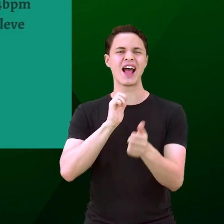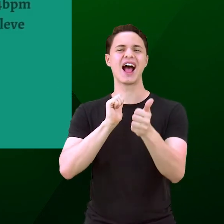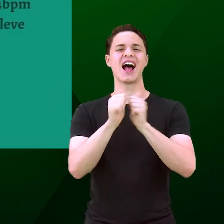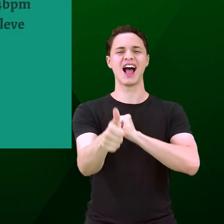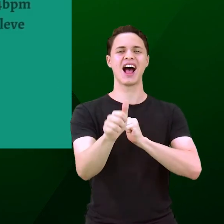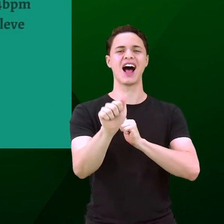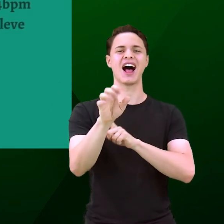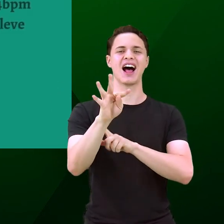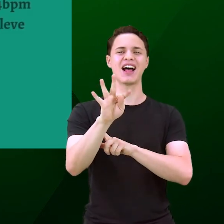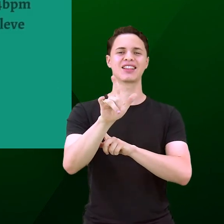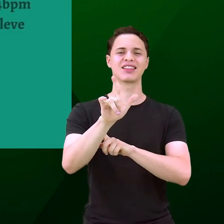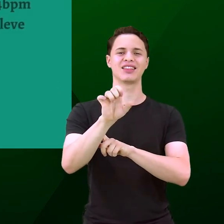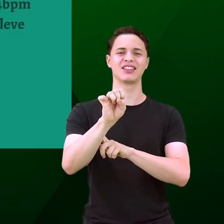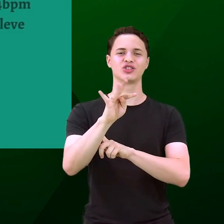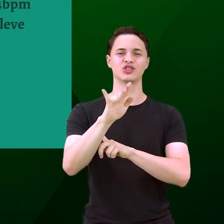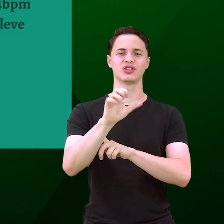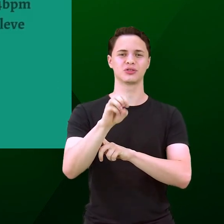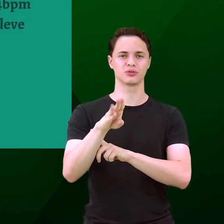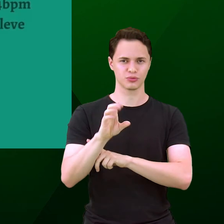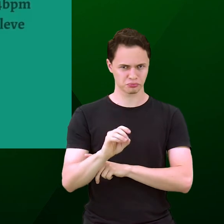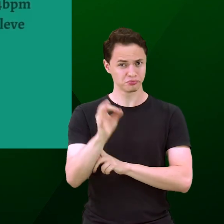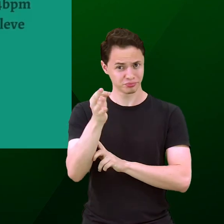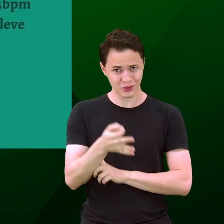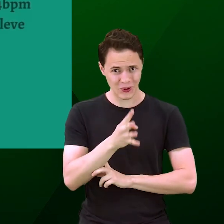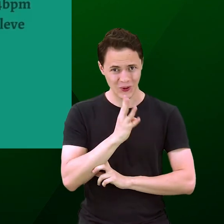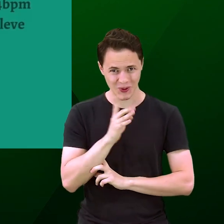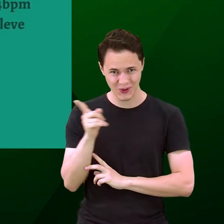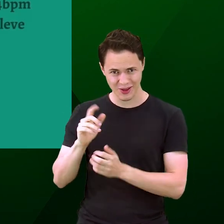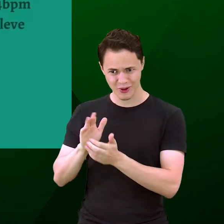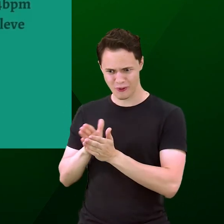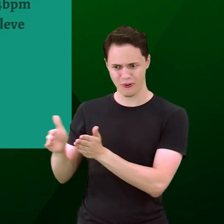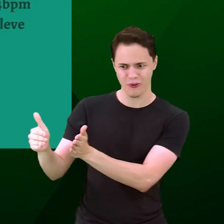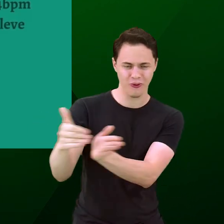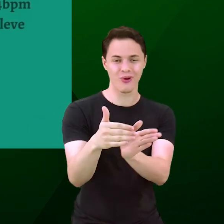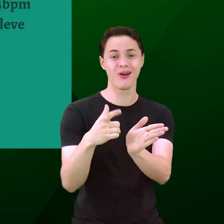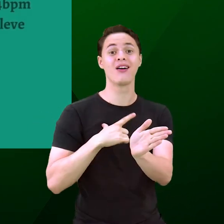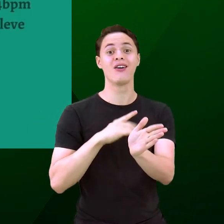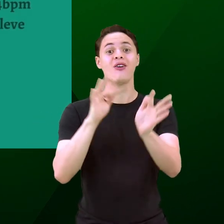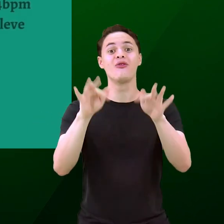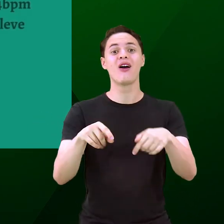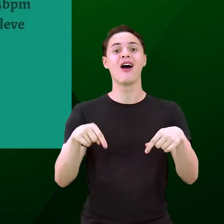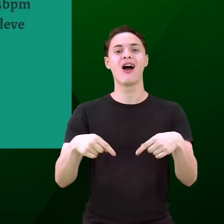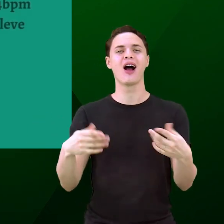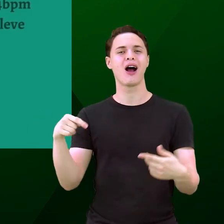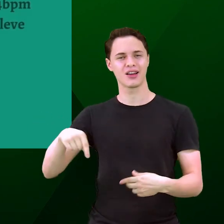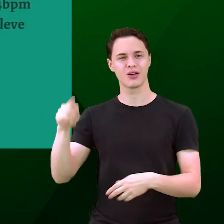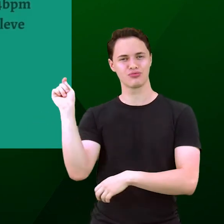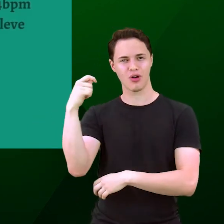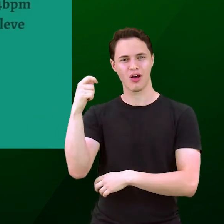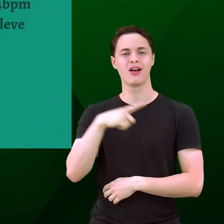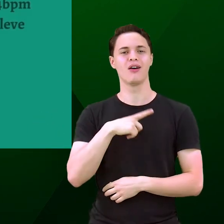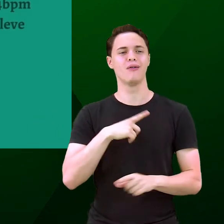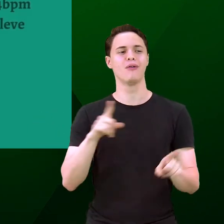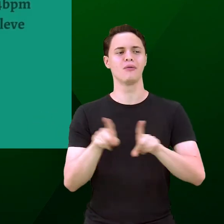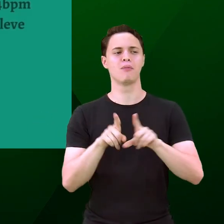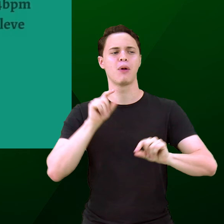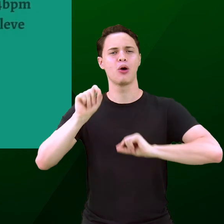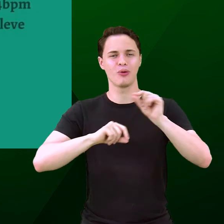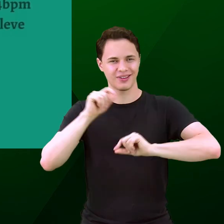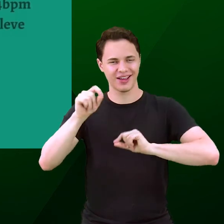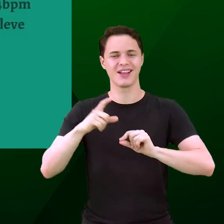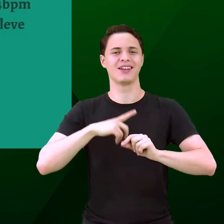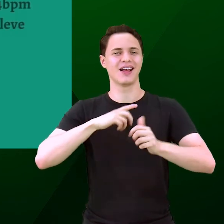acalmar, voltar, bater uma frequência que eu consiga aguentar fazer esses 20 minutos. Tá? Que eu consiga suportar